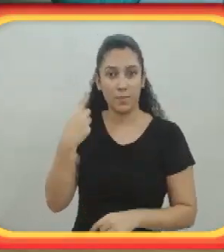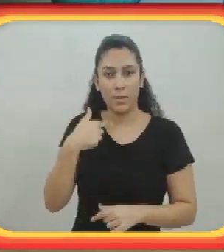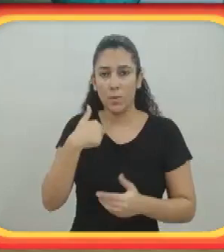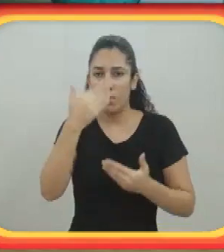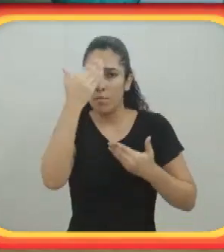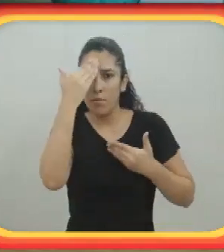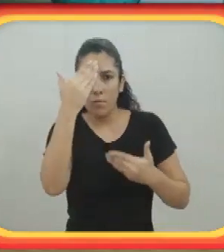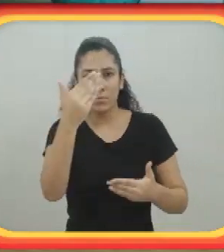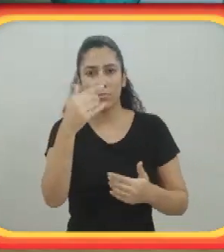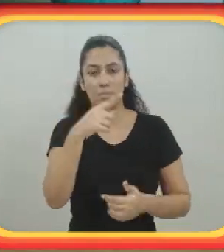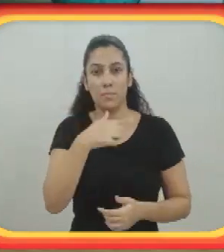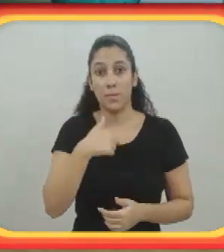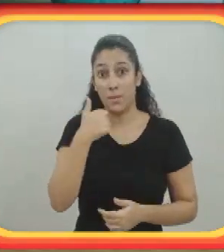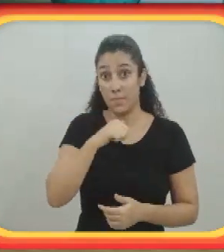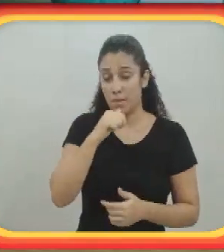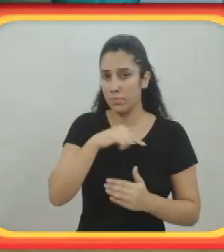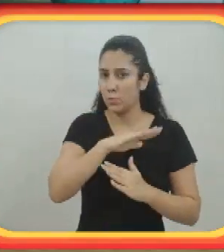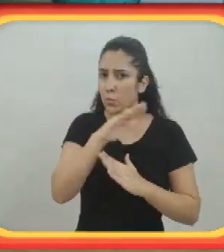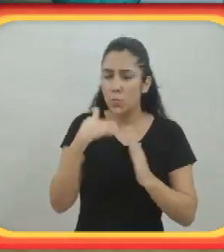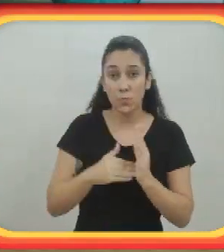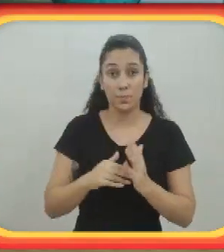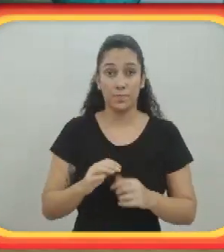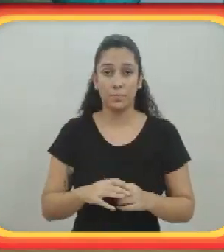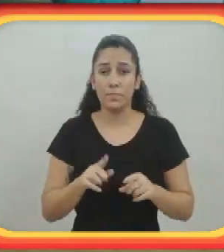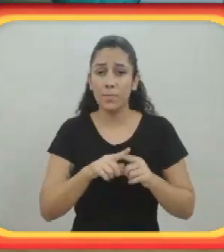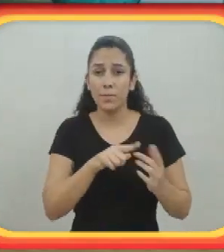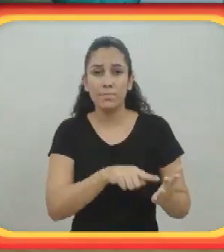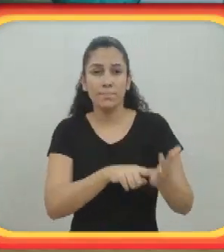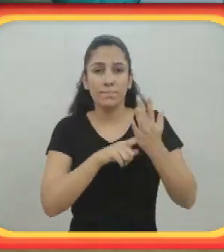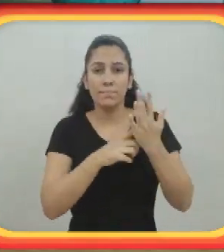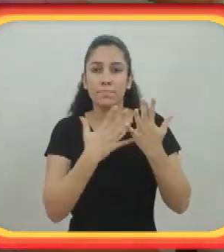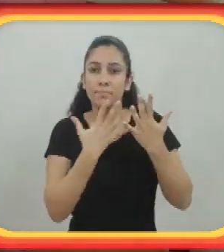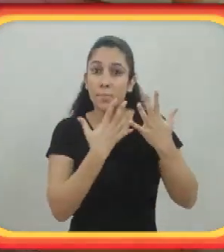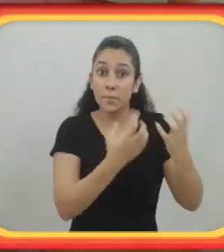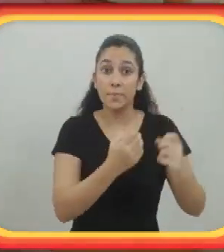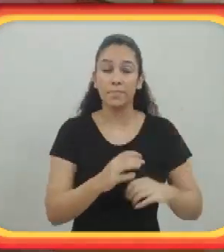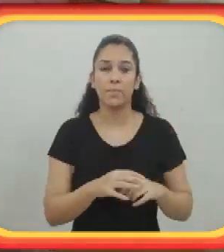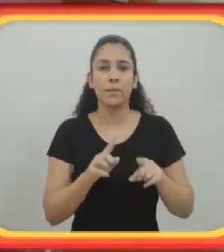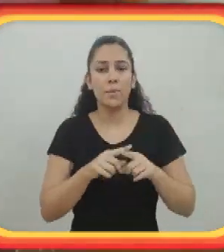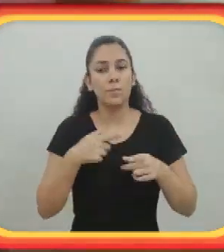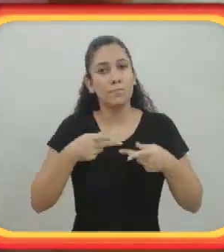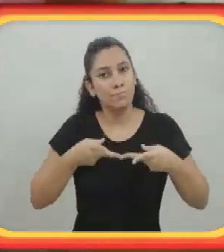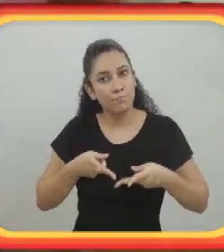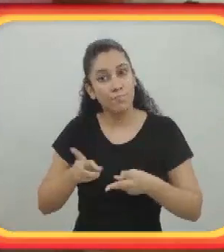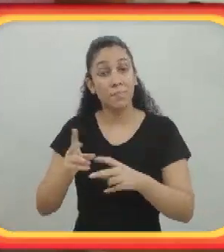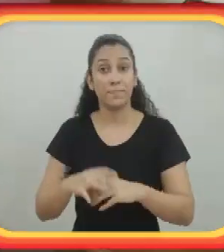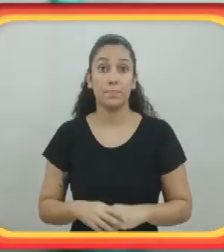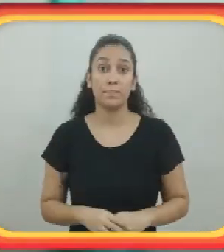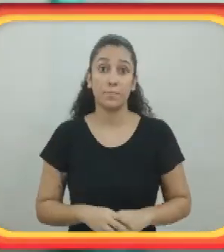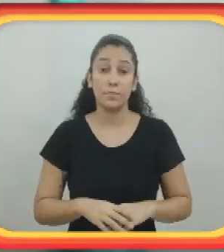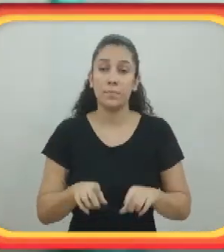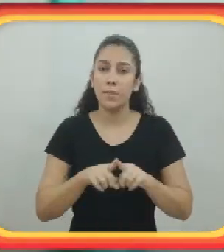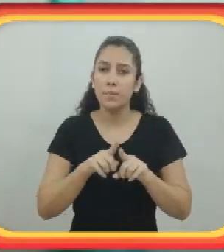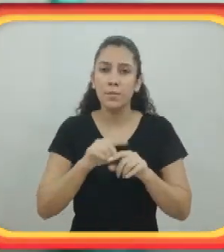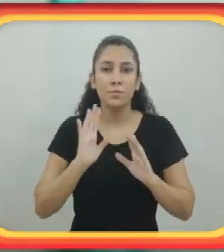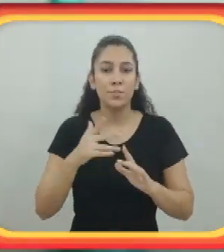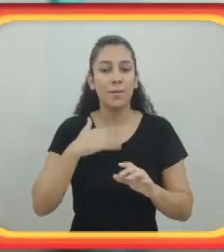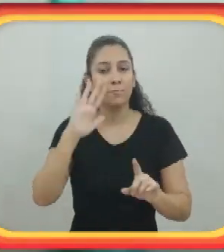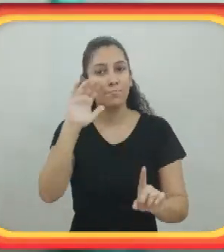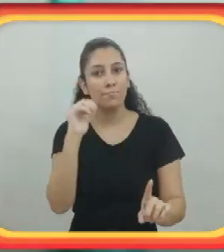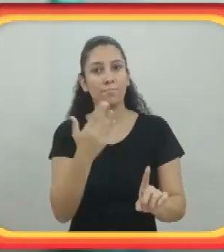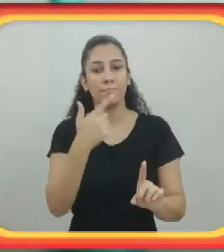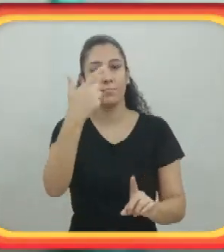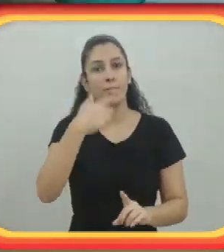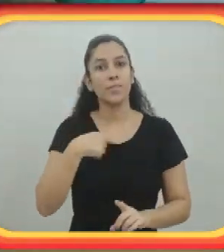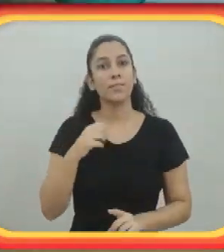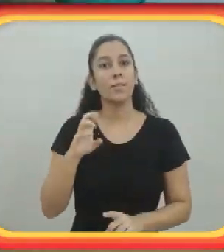inspiração forte para mim, para eu fazer o curso de Direito. Agradeço minha mãe por tudo, né? Ela foi uma inspiração para mim e